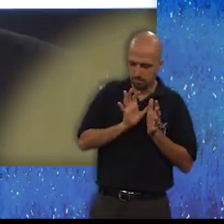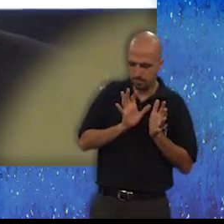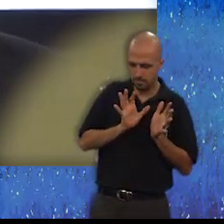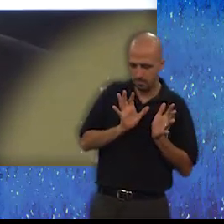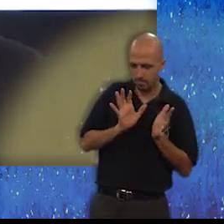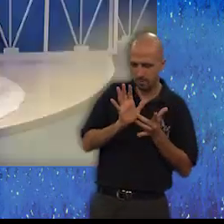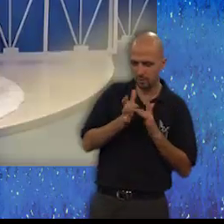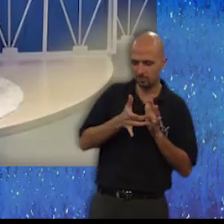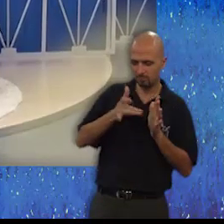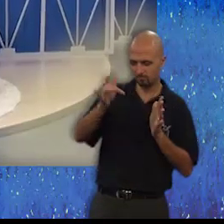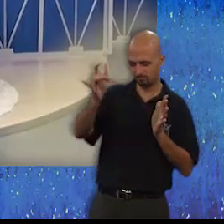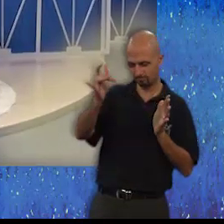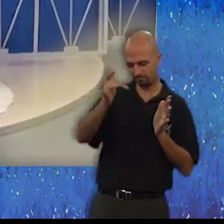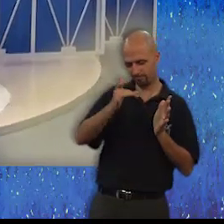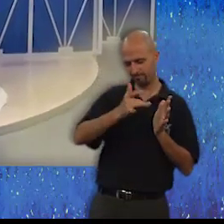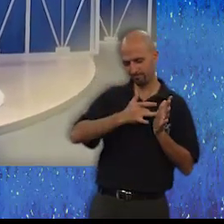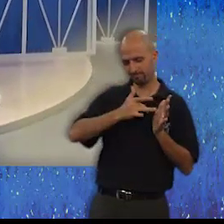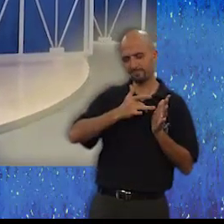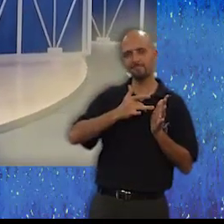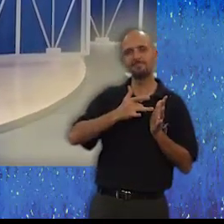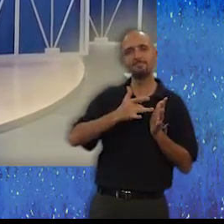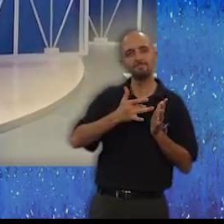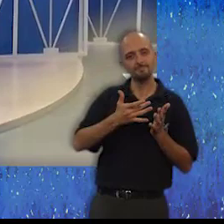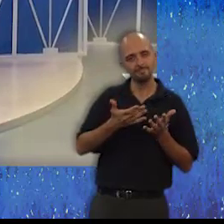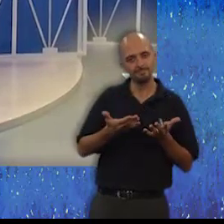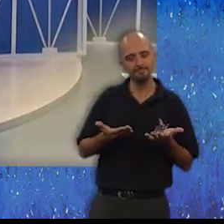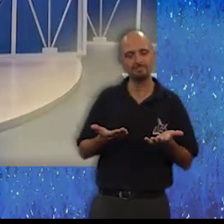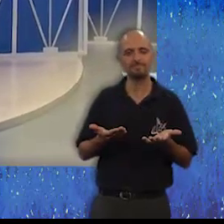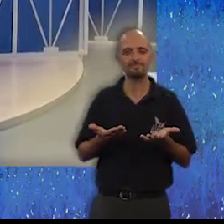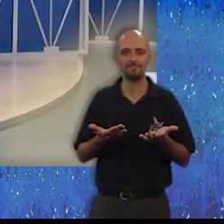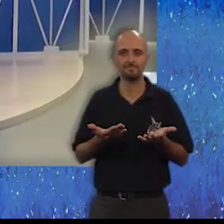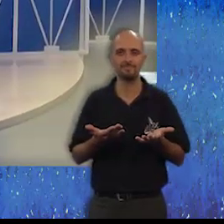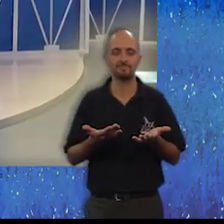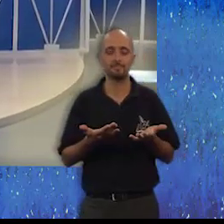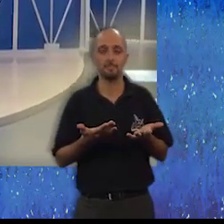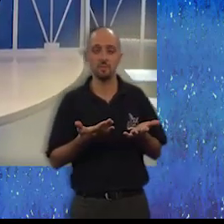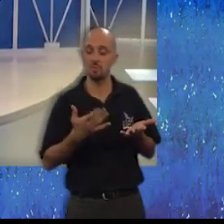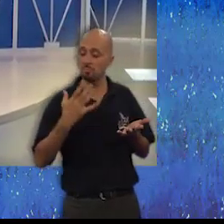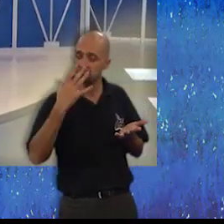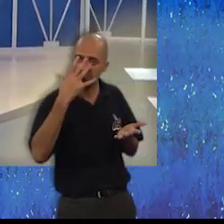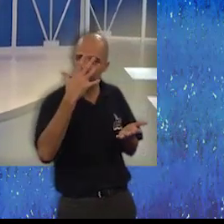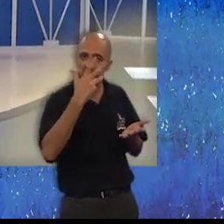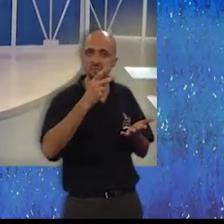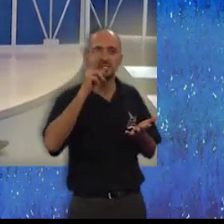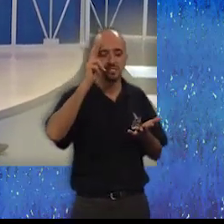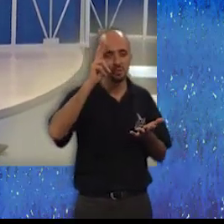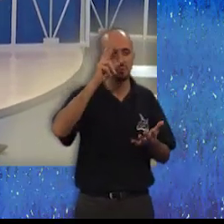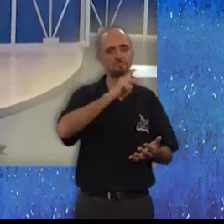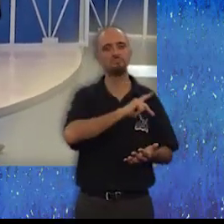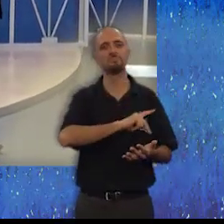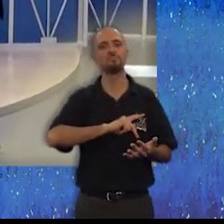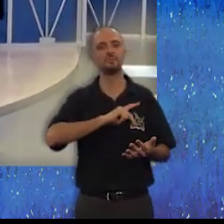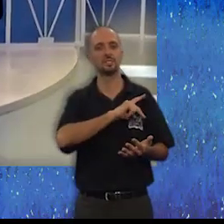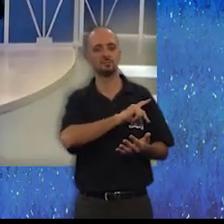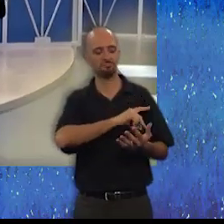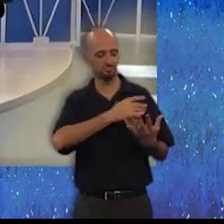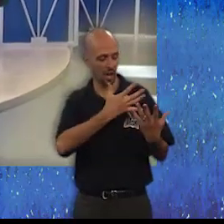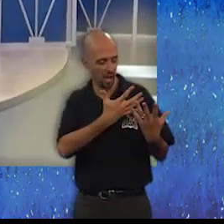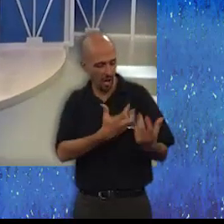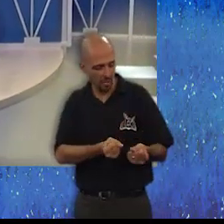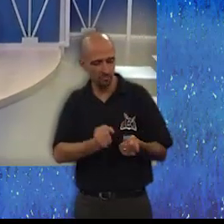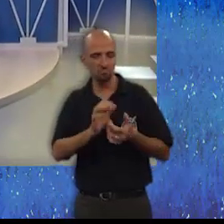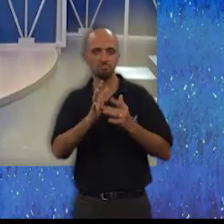seja louvado. Mas essa história que terminou dessa maneira impressionante, com a conversão de